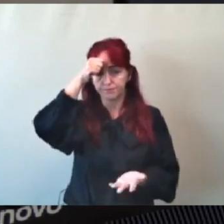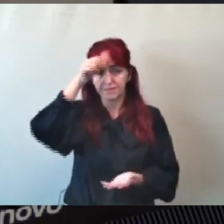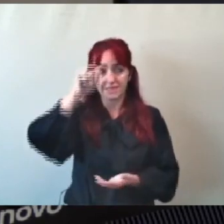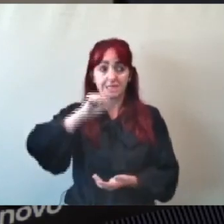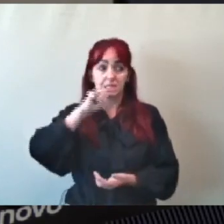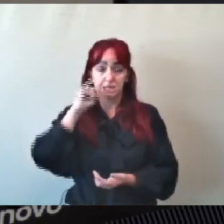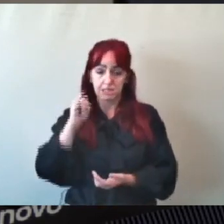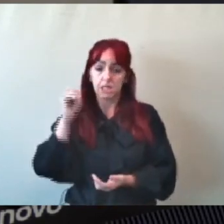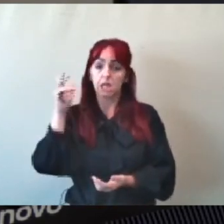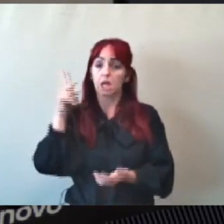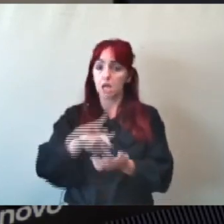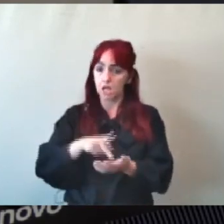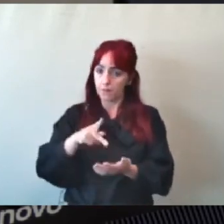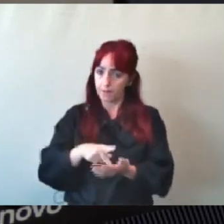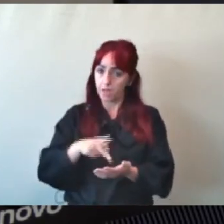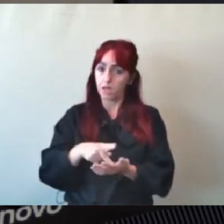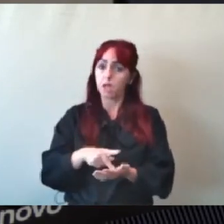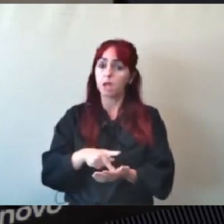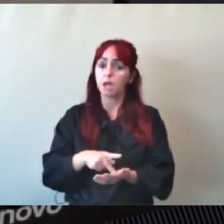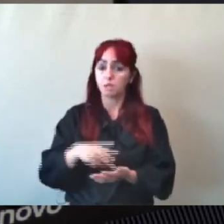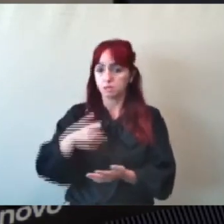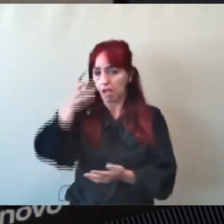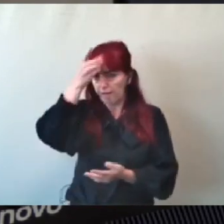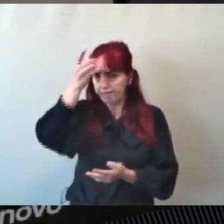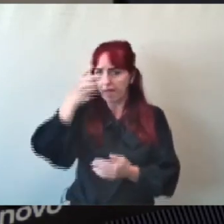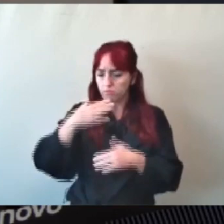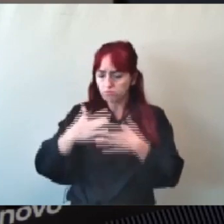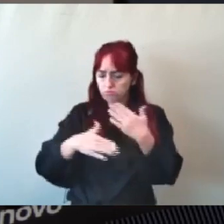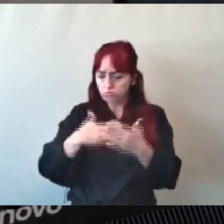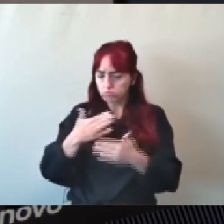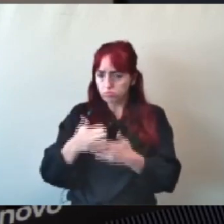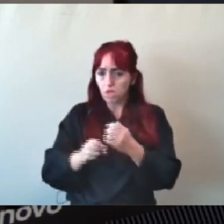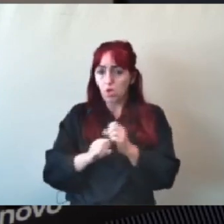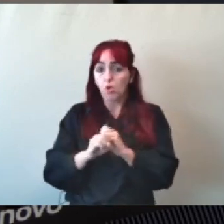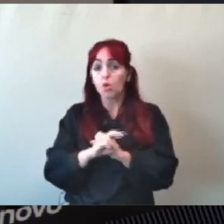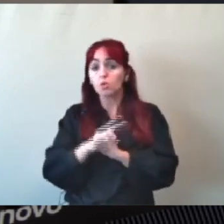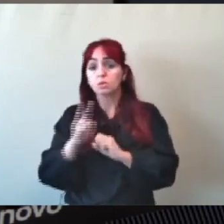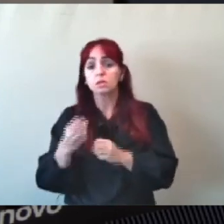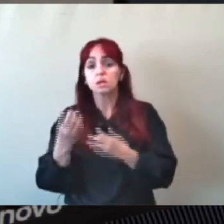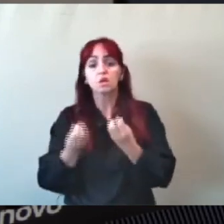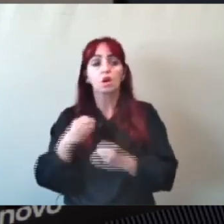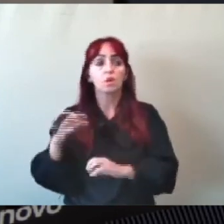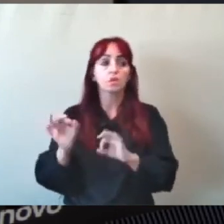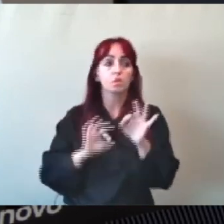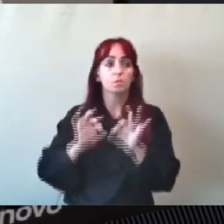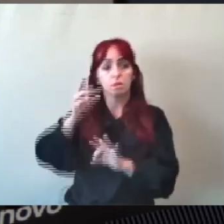ideia e qual que seria realmente os planos da prefeitura ali para Abílio Machado.